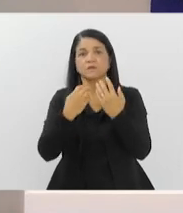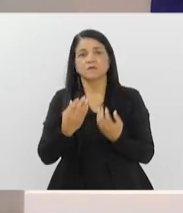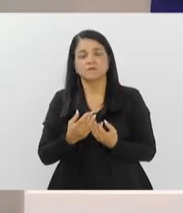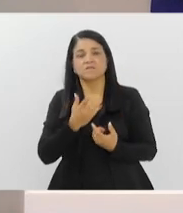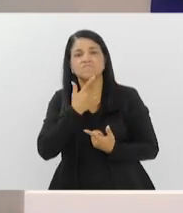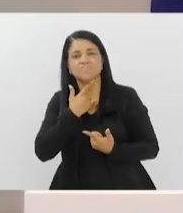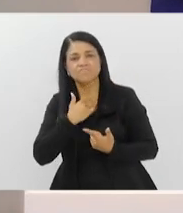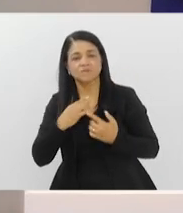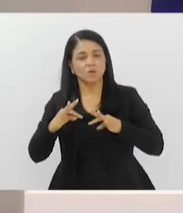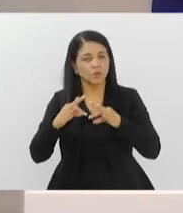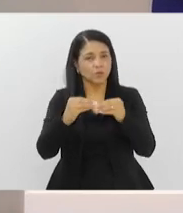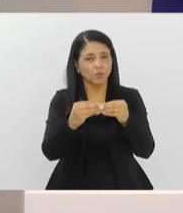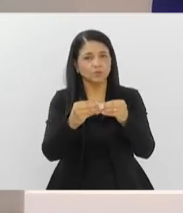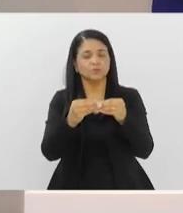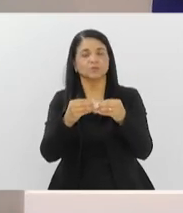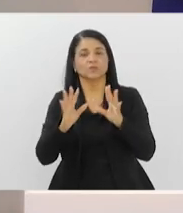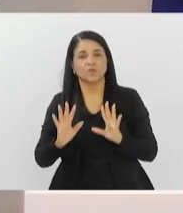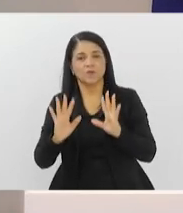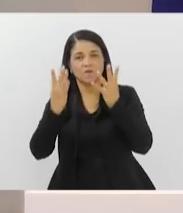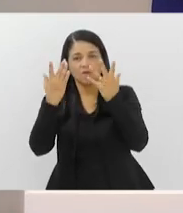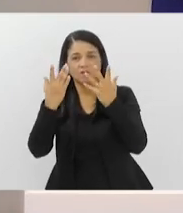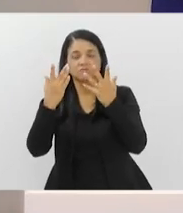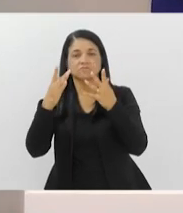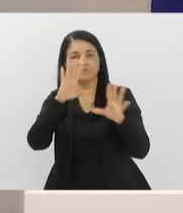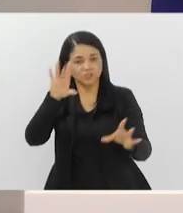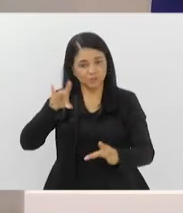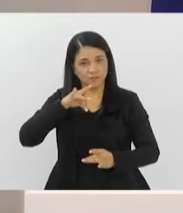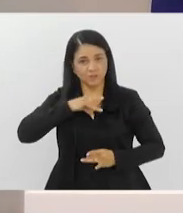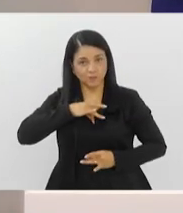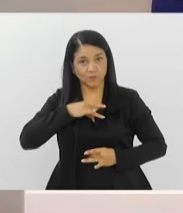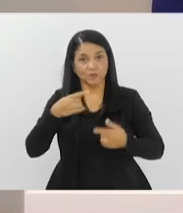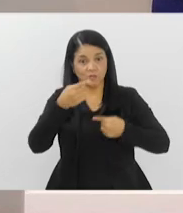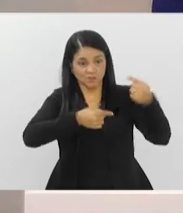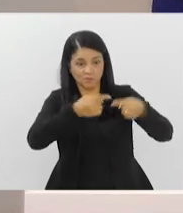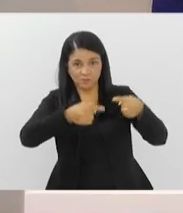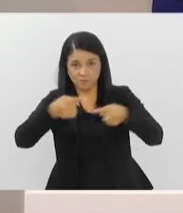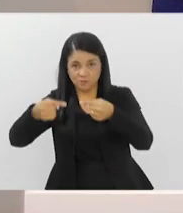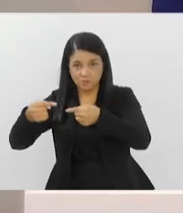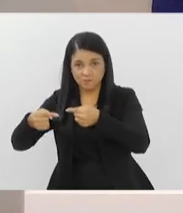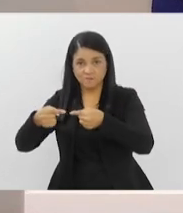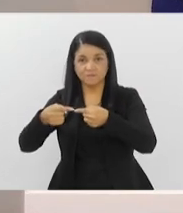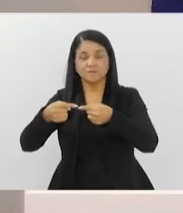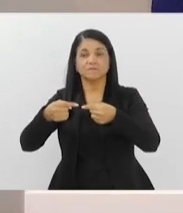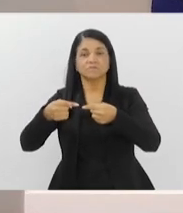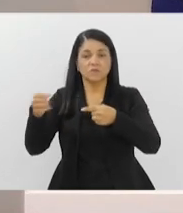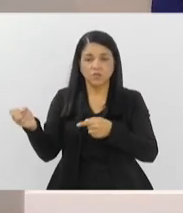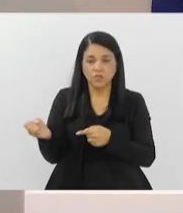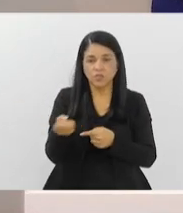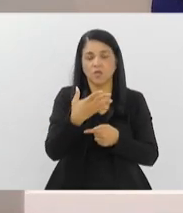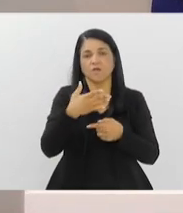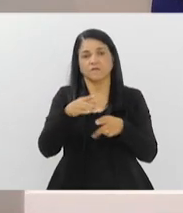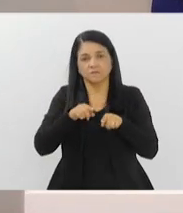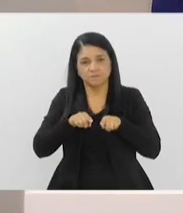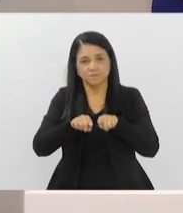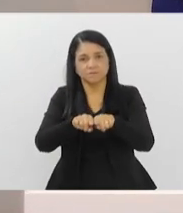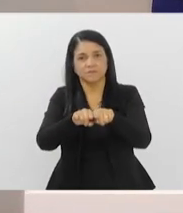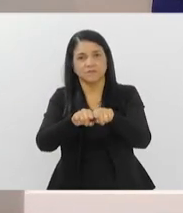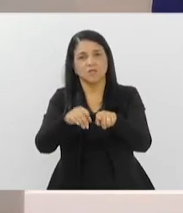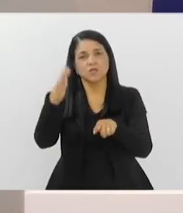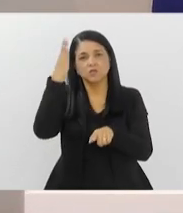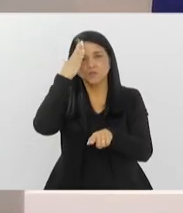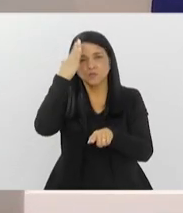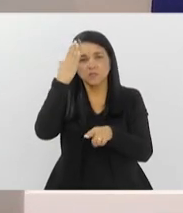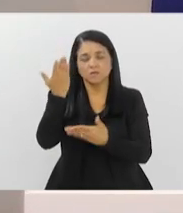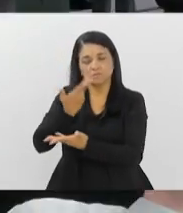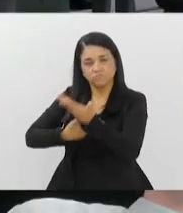evento produtivo e inspirador, que as discussões que hoje pavimentem o caminho para novas parcerias e sucessos